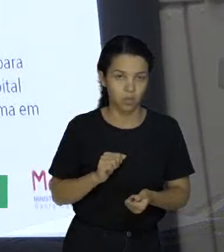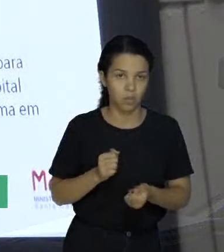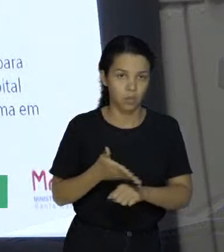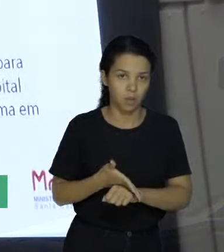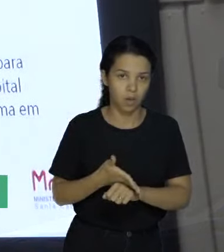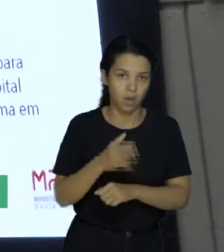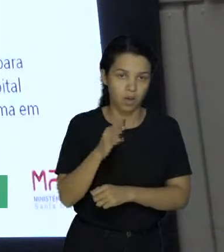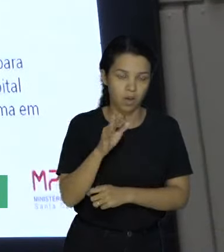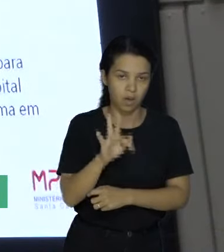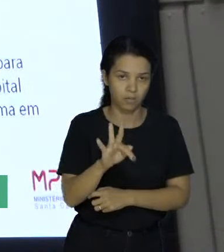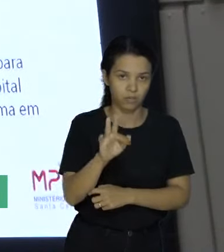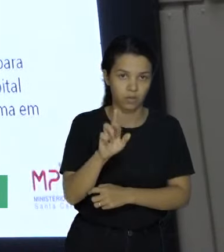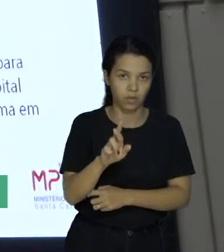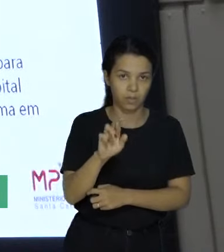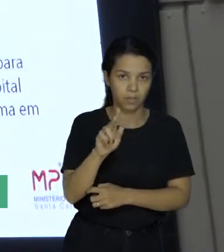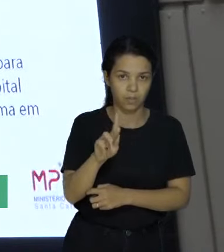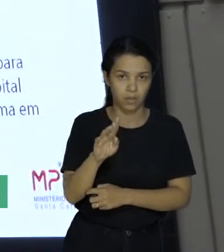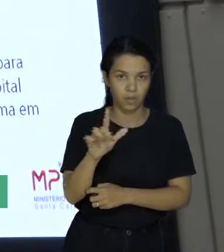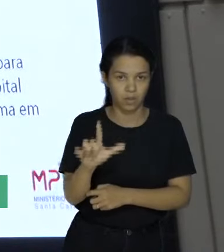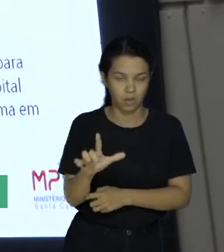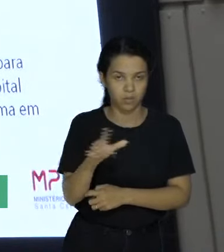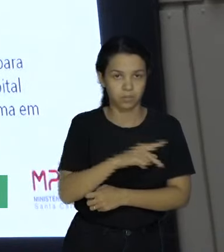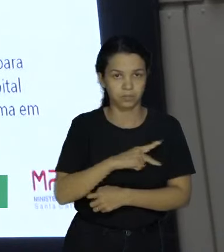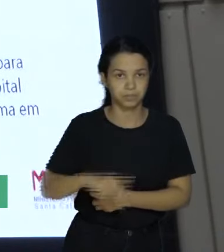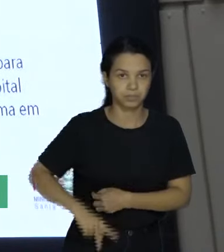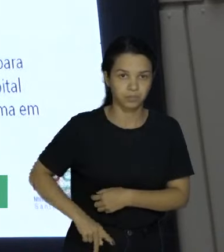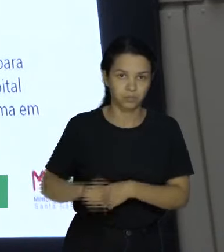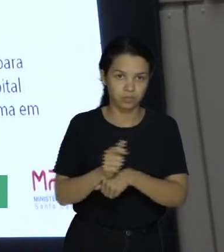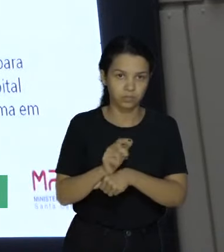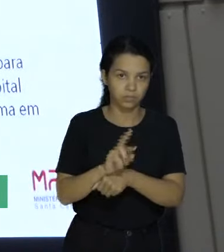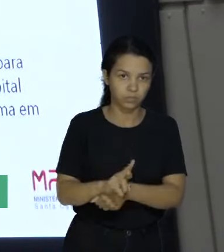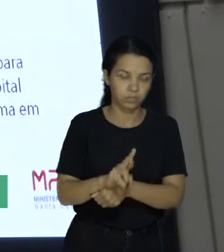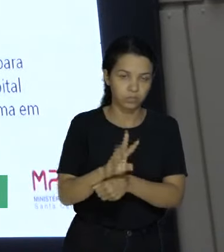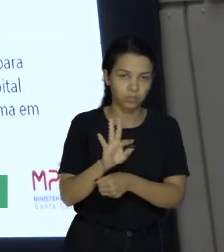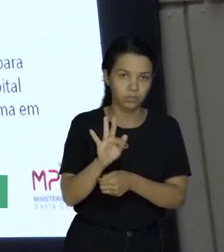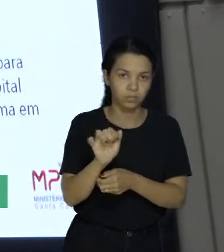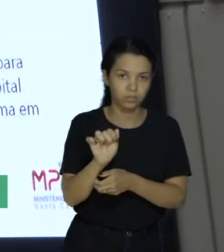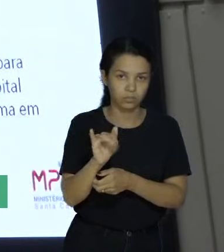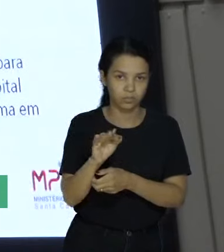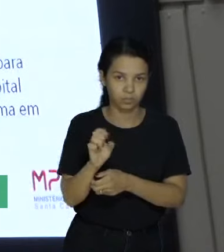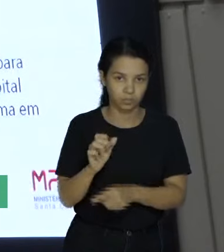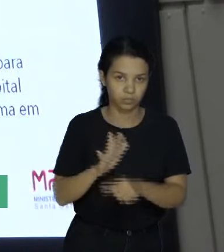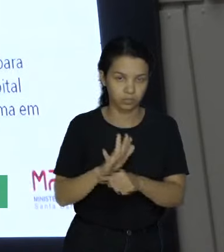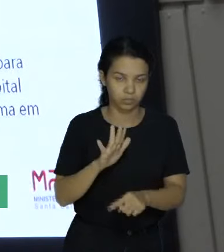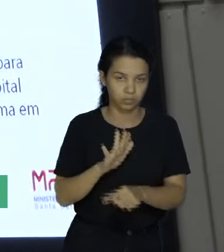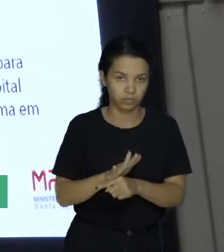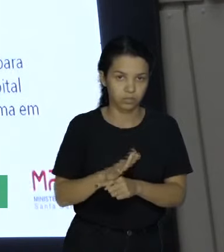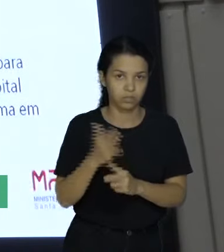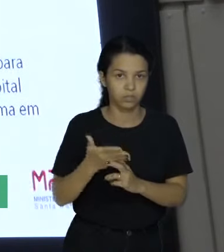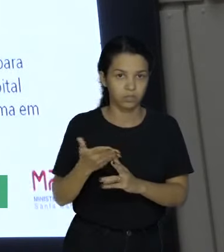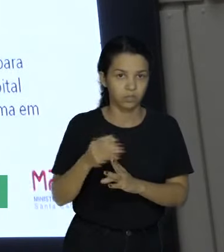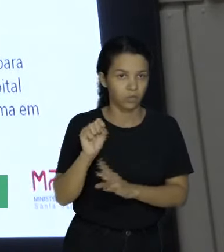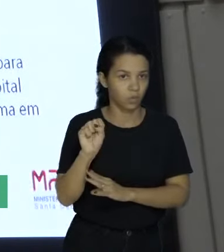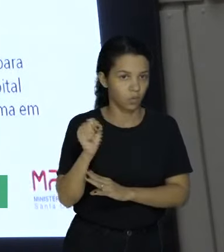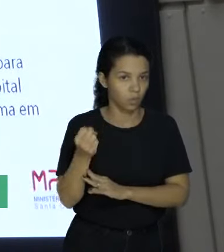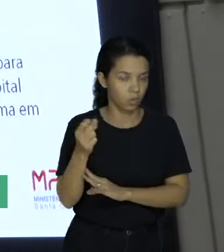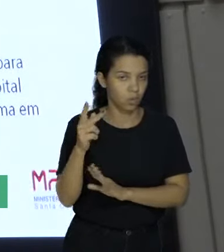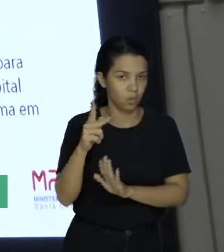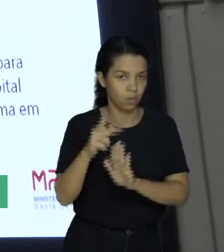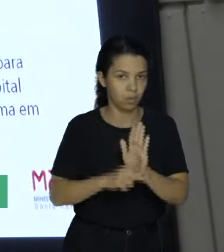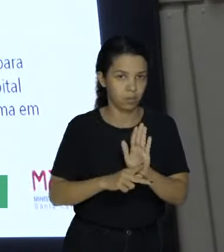presidido pelo Dr Fábio de Souza Trajano auxiliou no financiamento de oito projetos